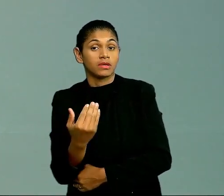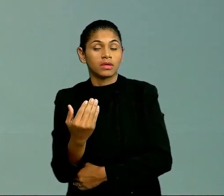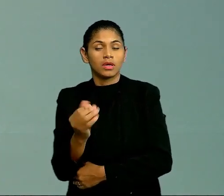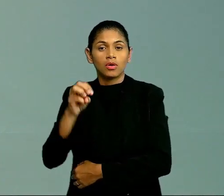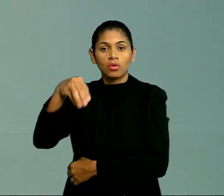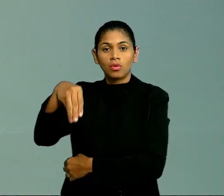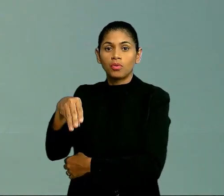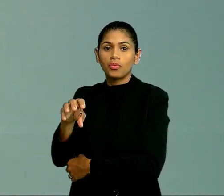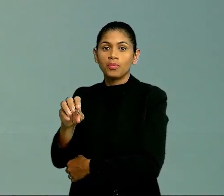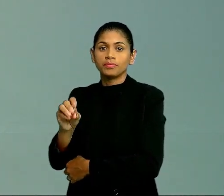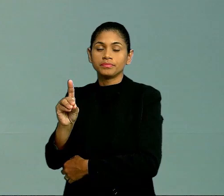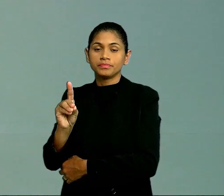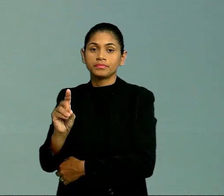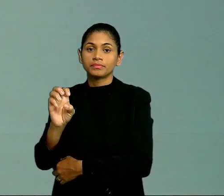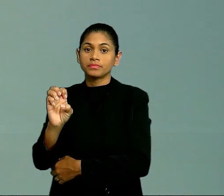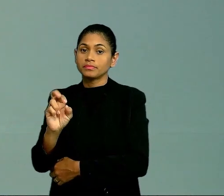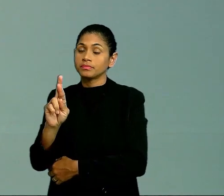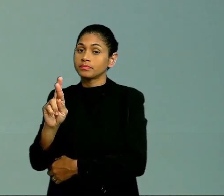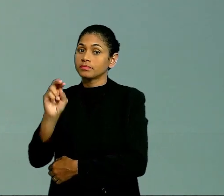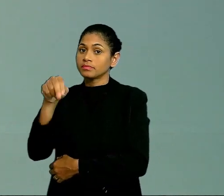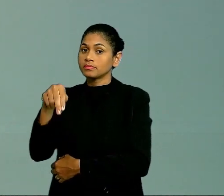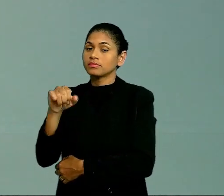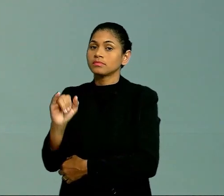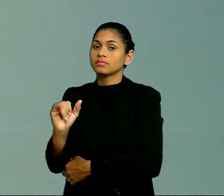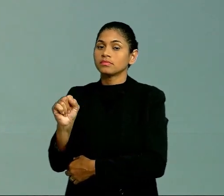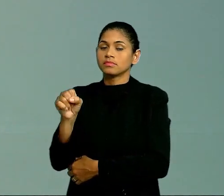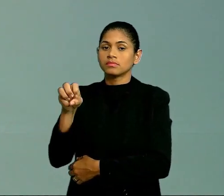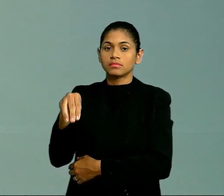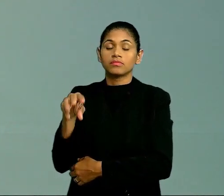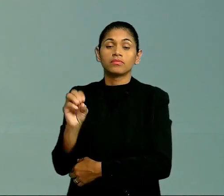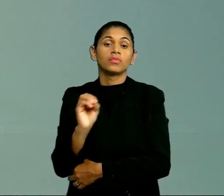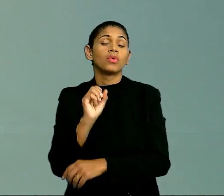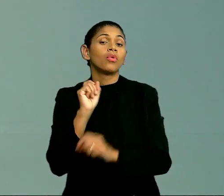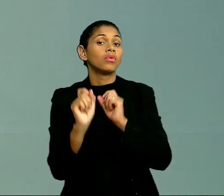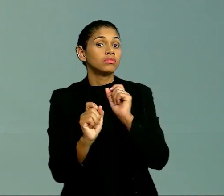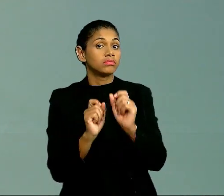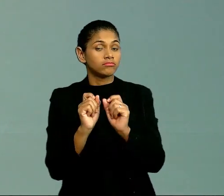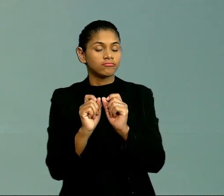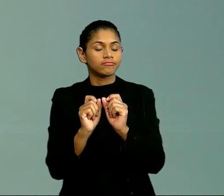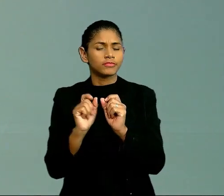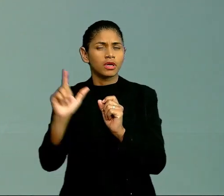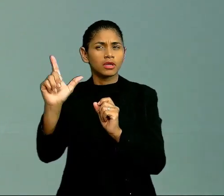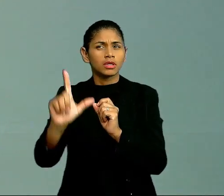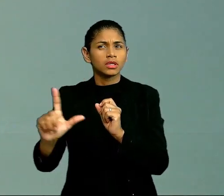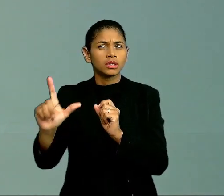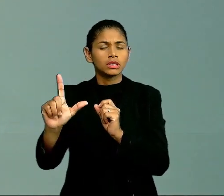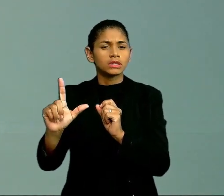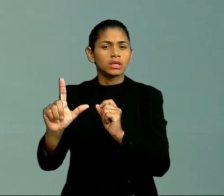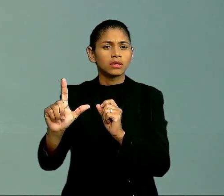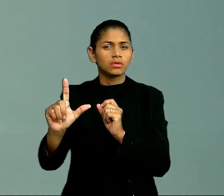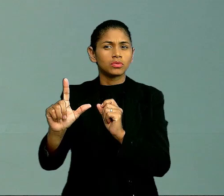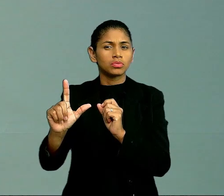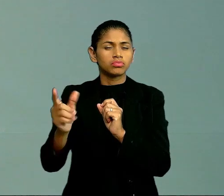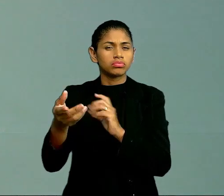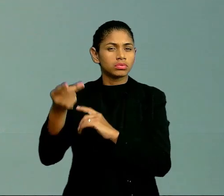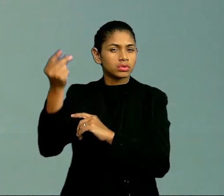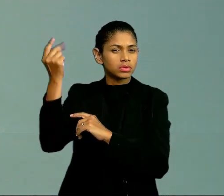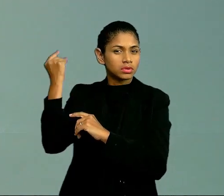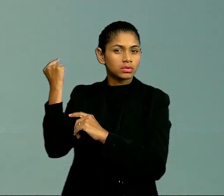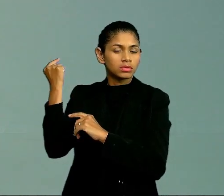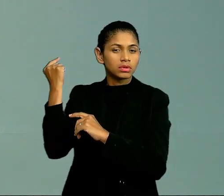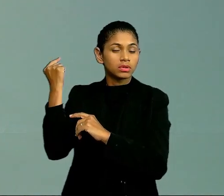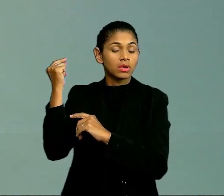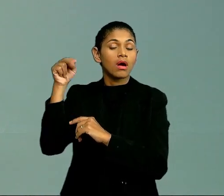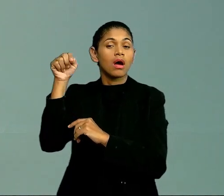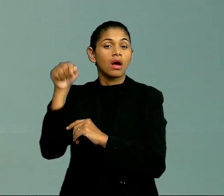a gente já tem uma outra proposta. Se eu tenho uma literatura nacionalista lá no romantismo, no modernismo eu vou ter